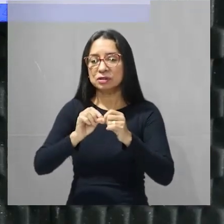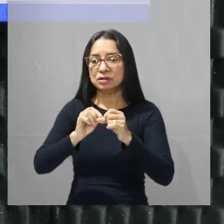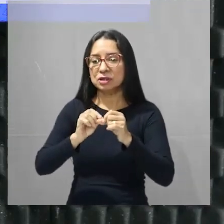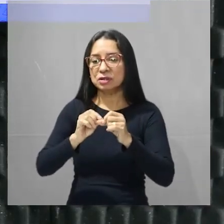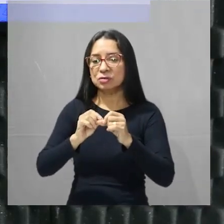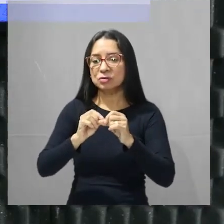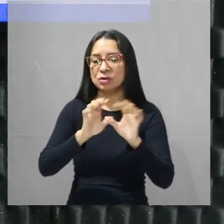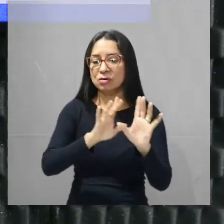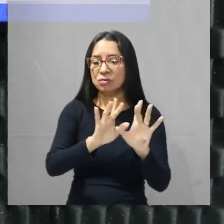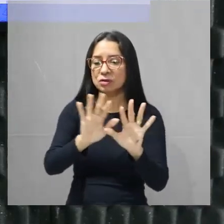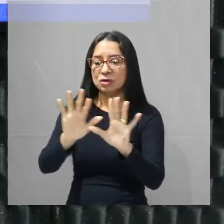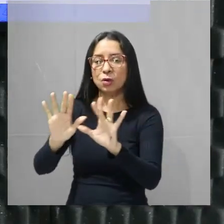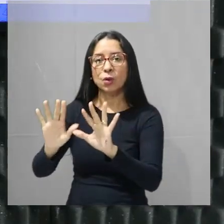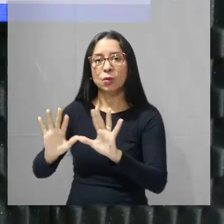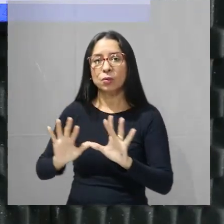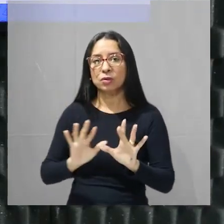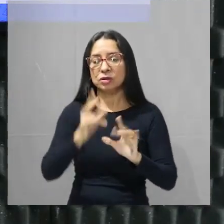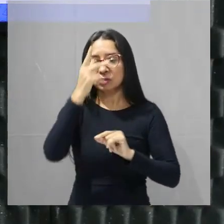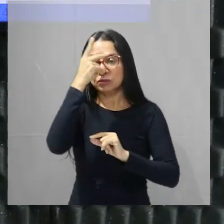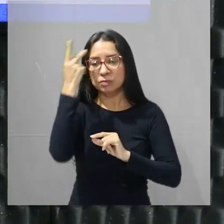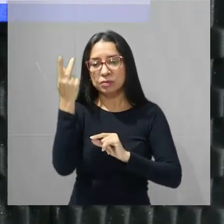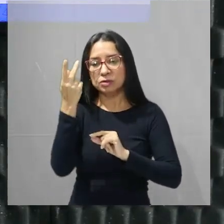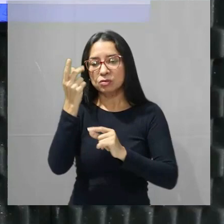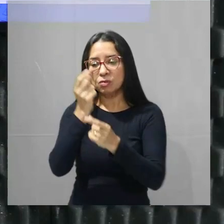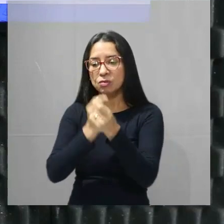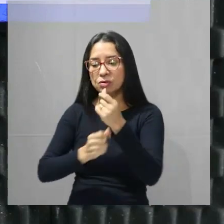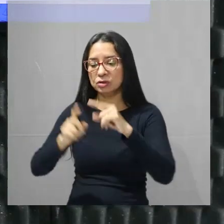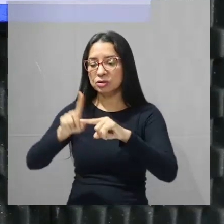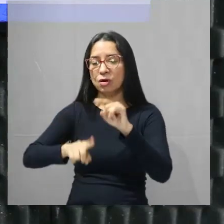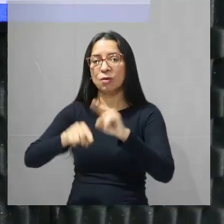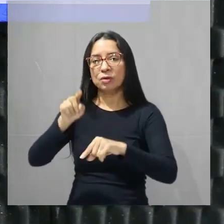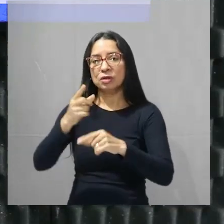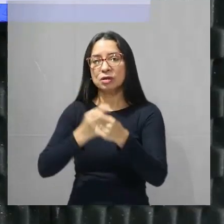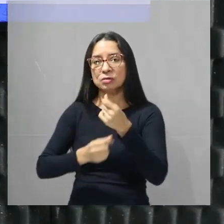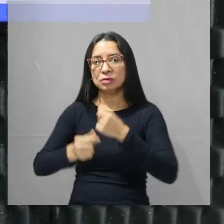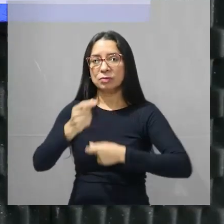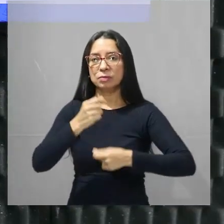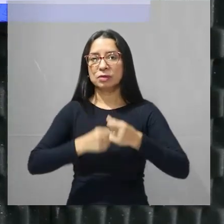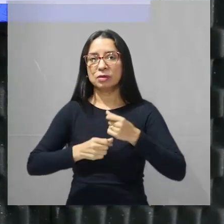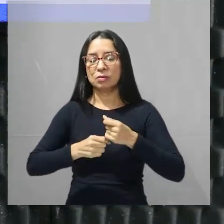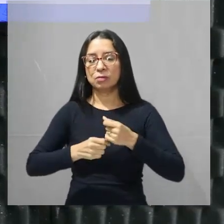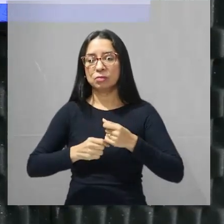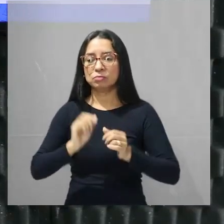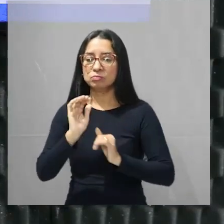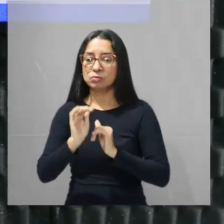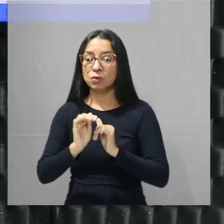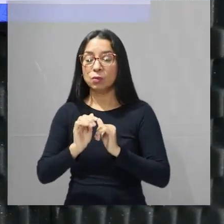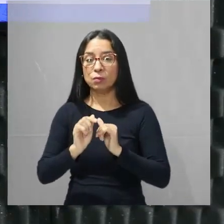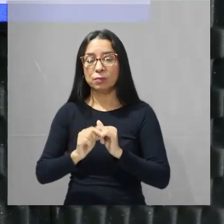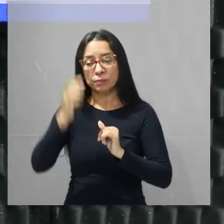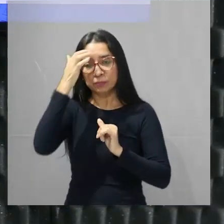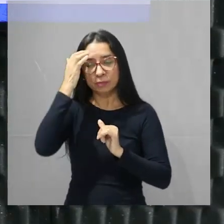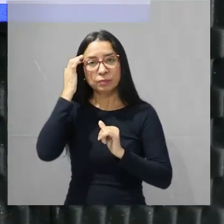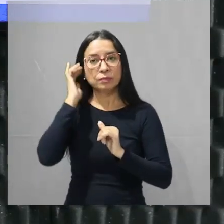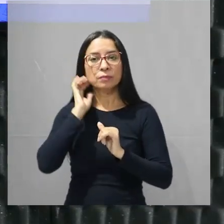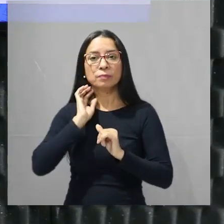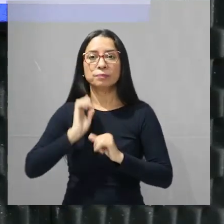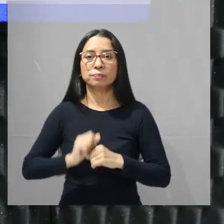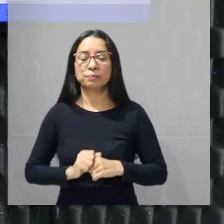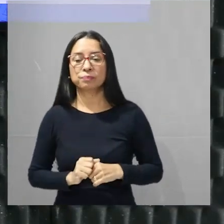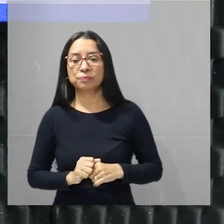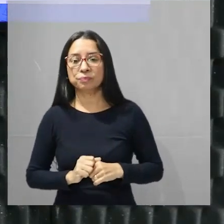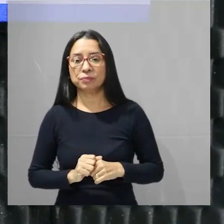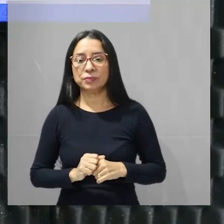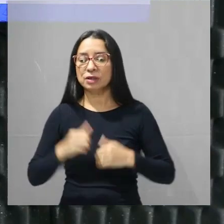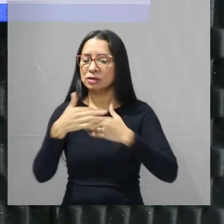pessoas, de mercadorias e capital. E o texto diz que esse processo que as cidades crescem tanto que vão se